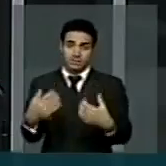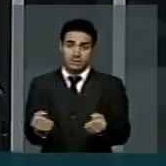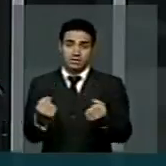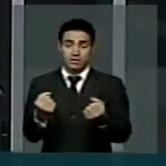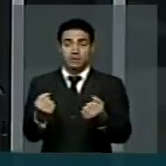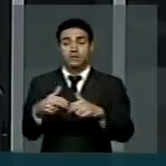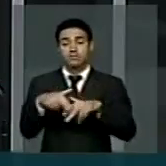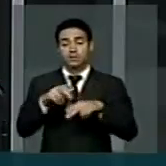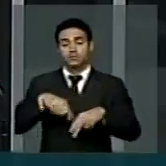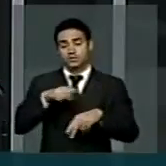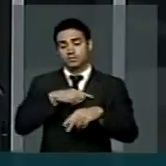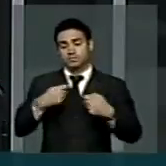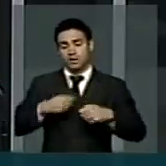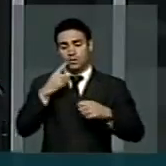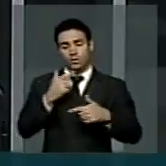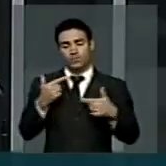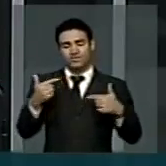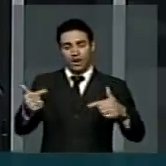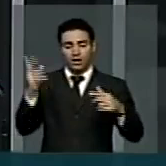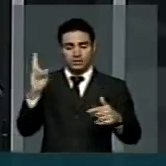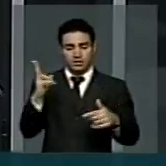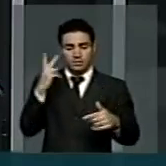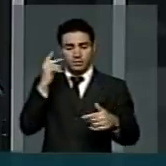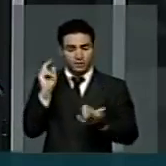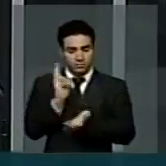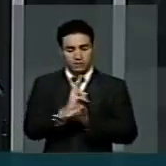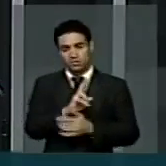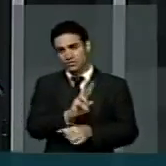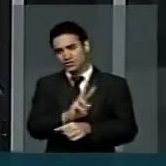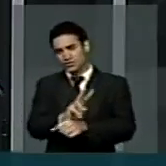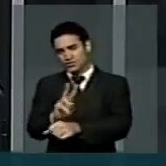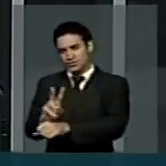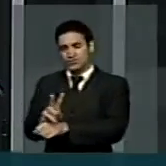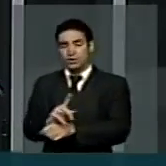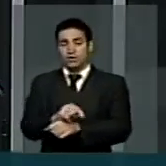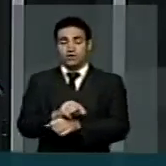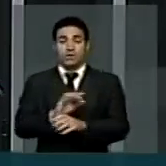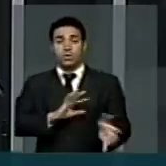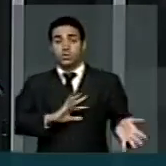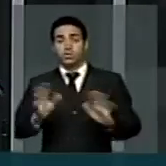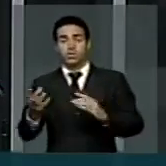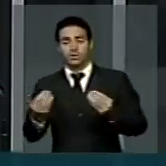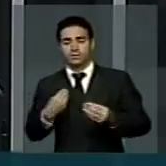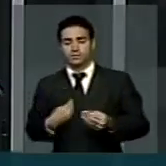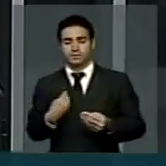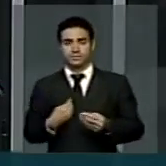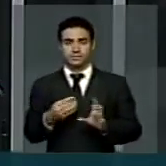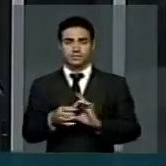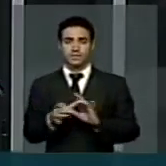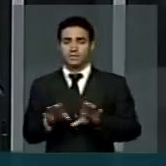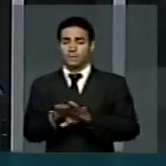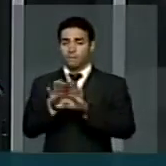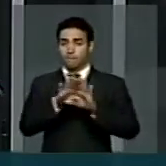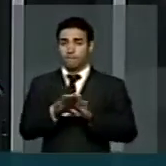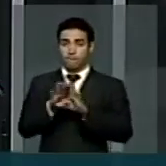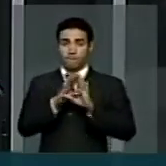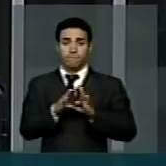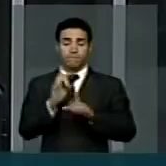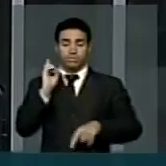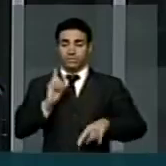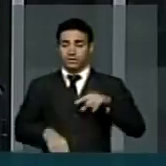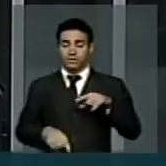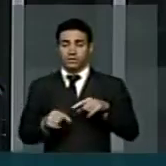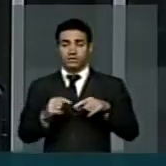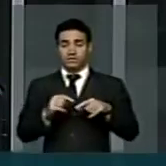isso que nós temos que lutar sempre, mantendo a vigilância sobre essa situação. Na democracia, restringir